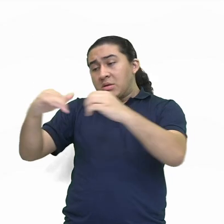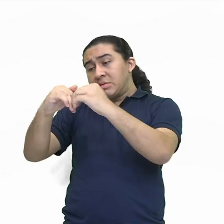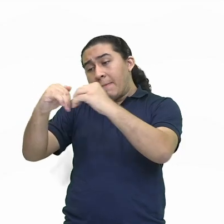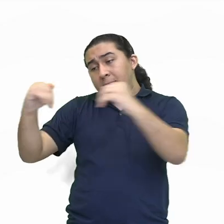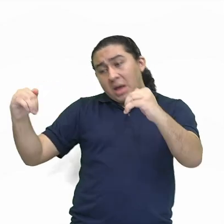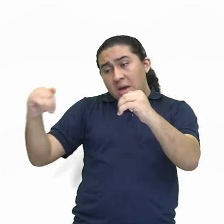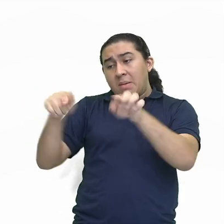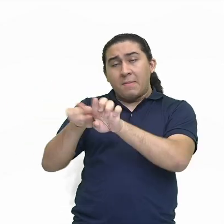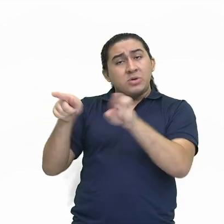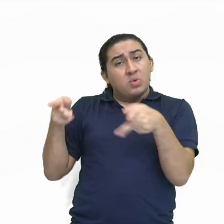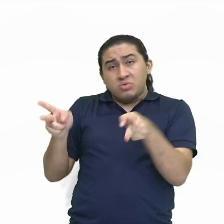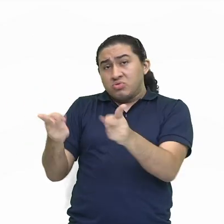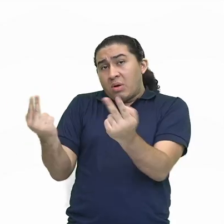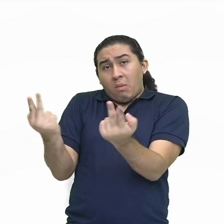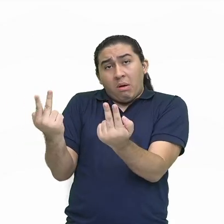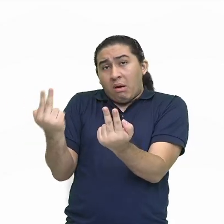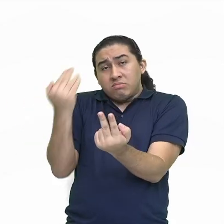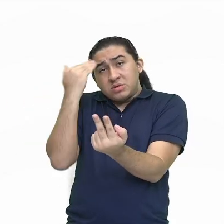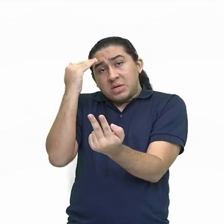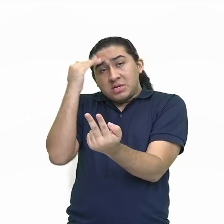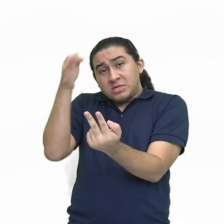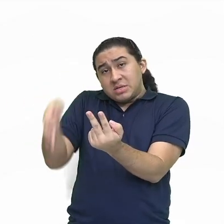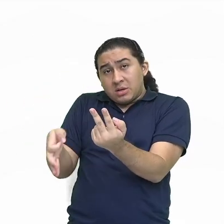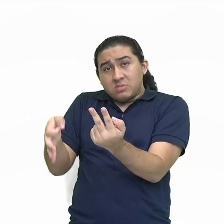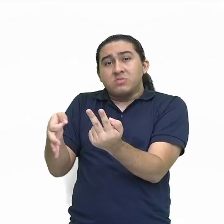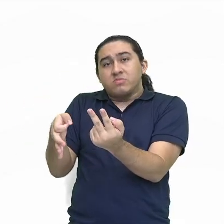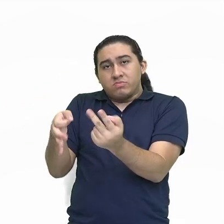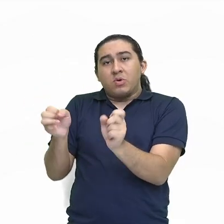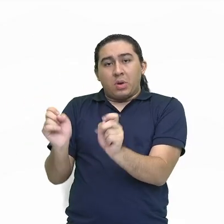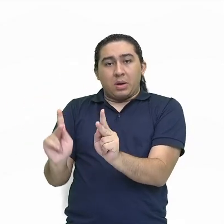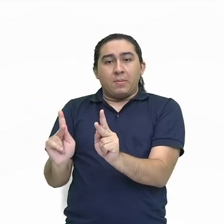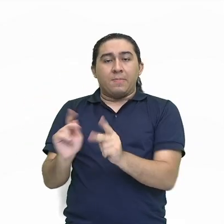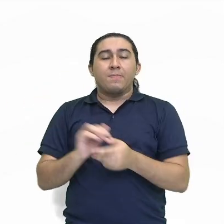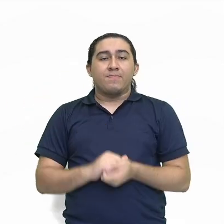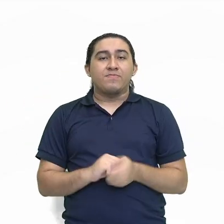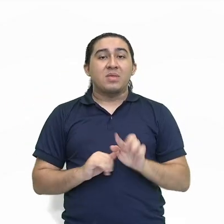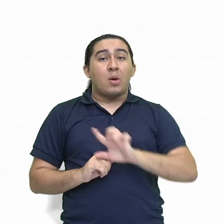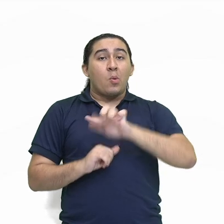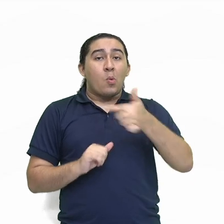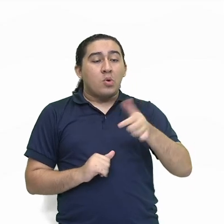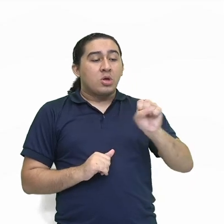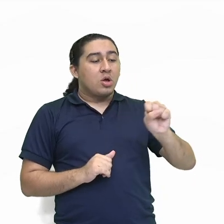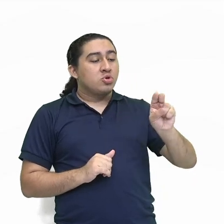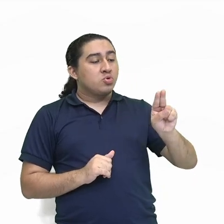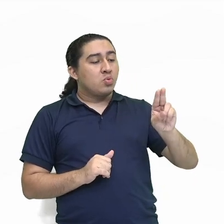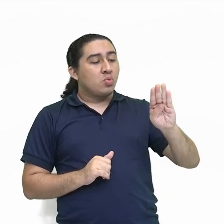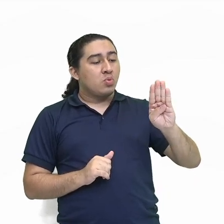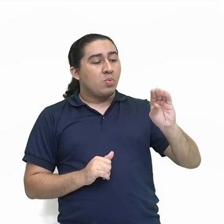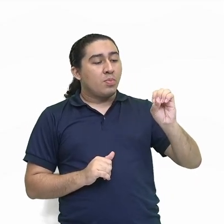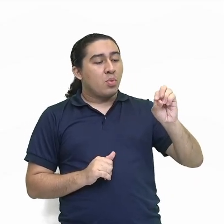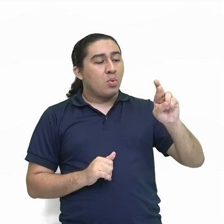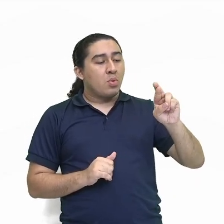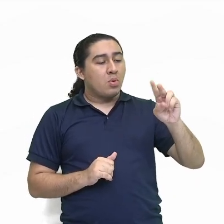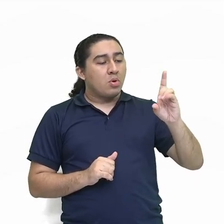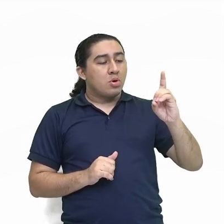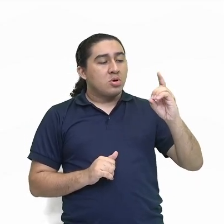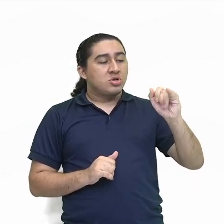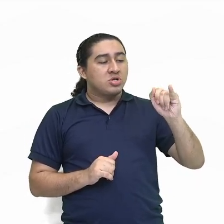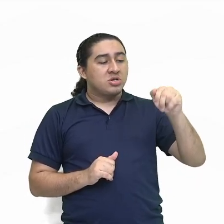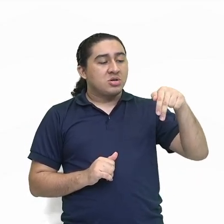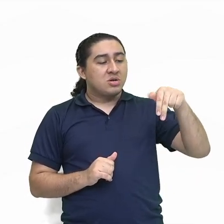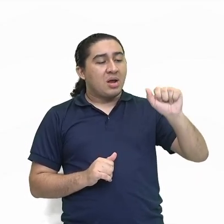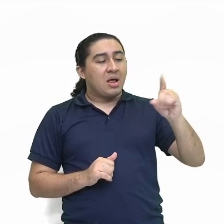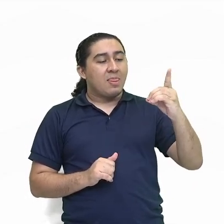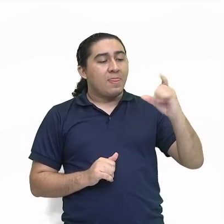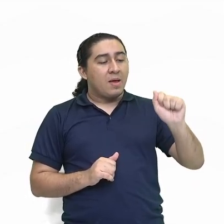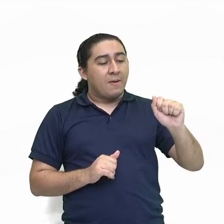sentido próprio e não vai mudar em nada. Já subordinado, tudo que é subordinado